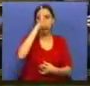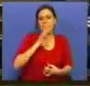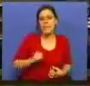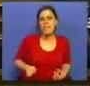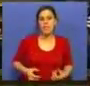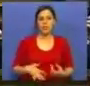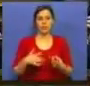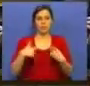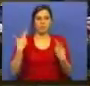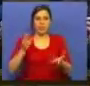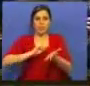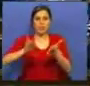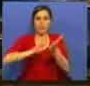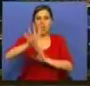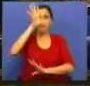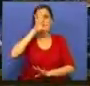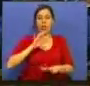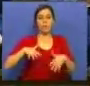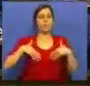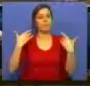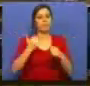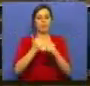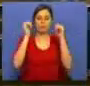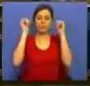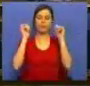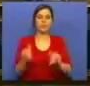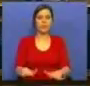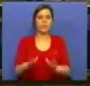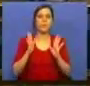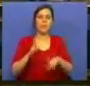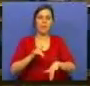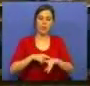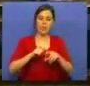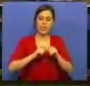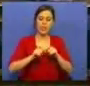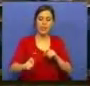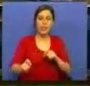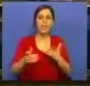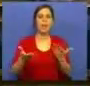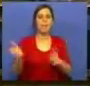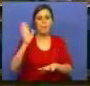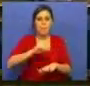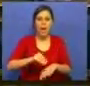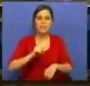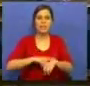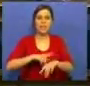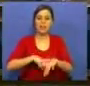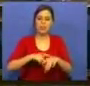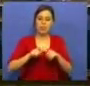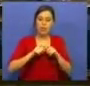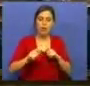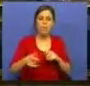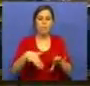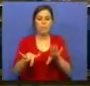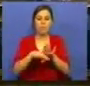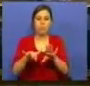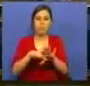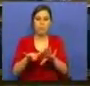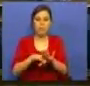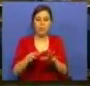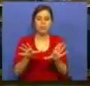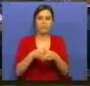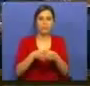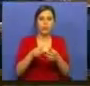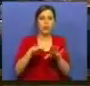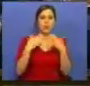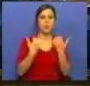ministro, um secretário de Estado, quando abandonam funções, deve haver um período mais dilatado para participar de órgãos